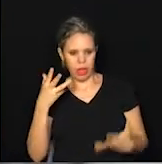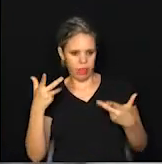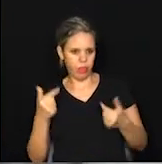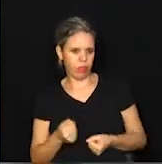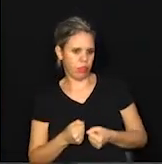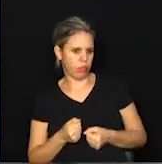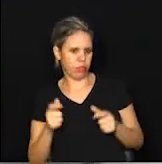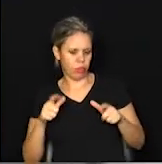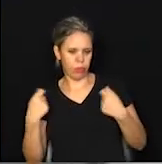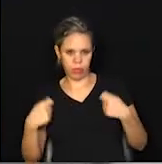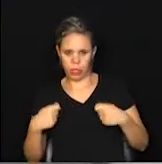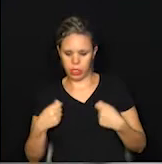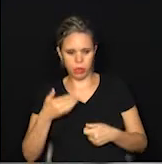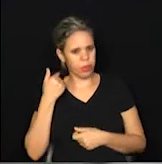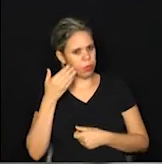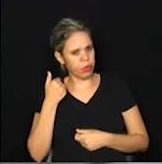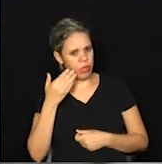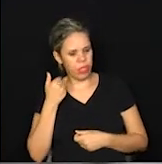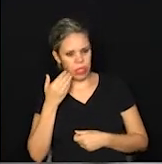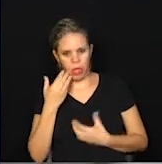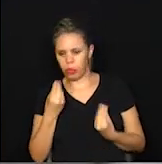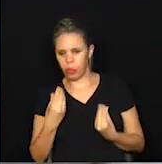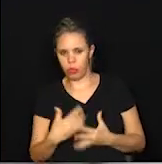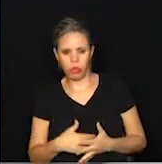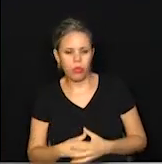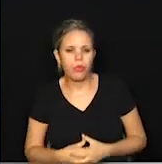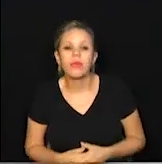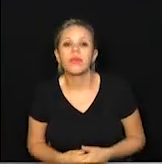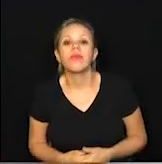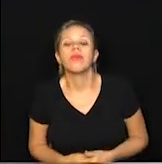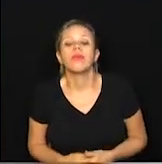nós precisamos aproveitar e aproveitar bem.